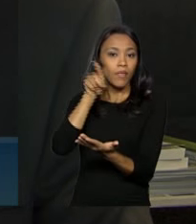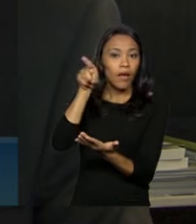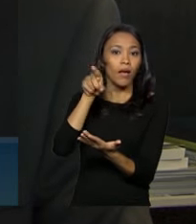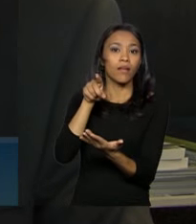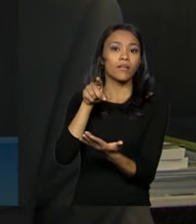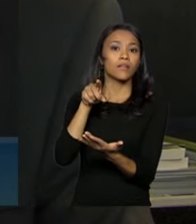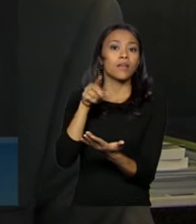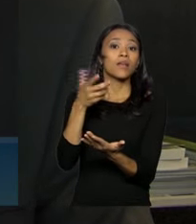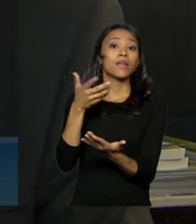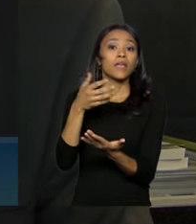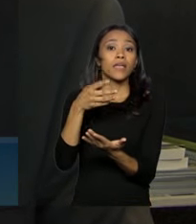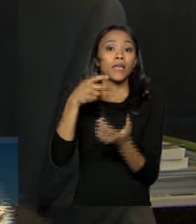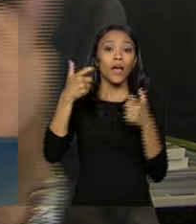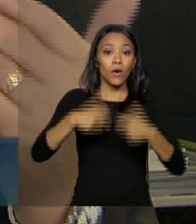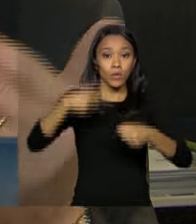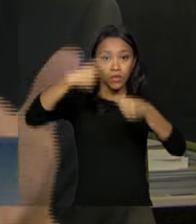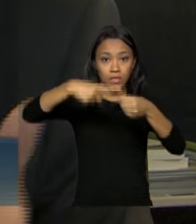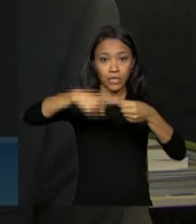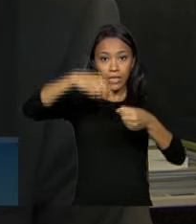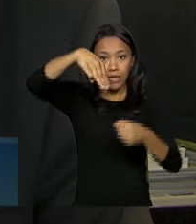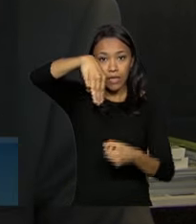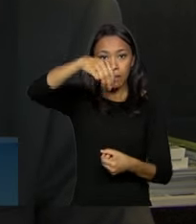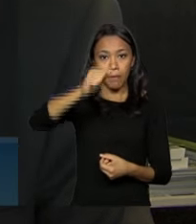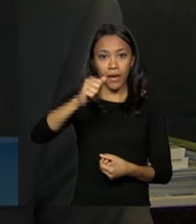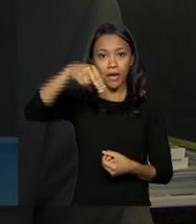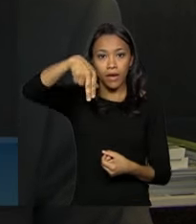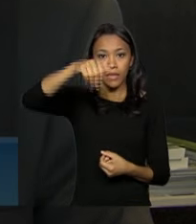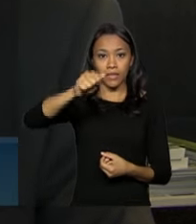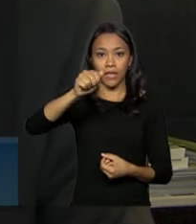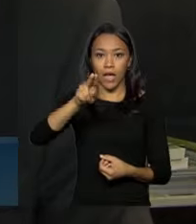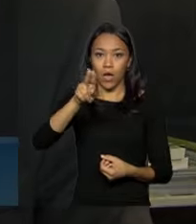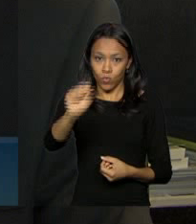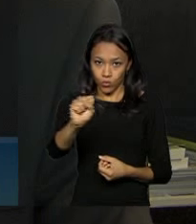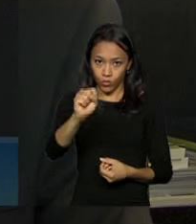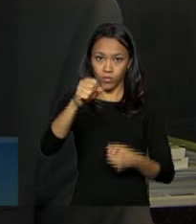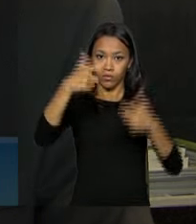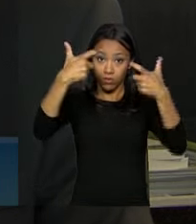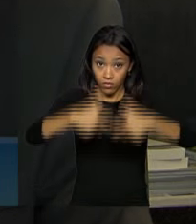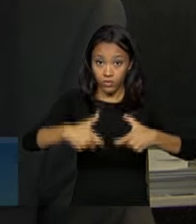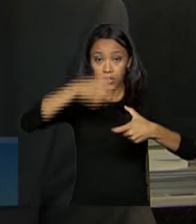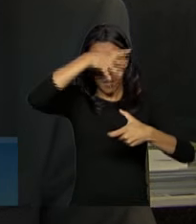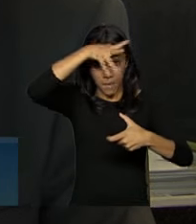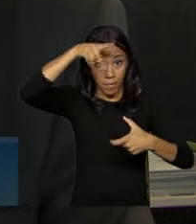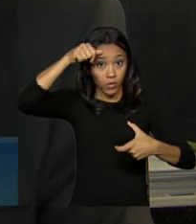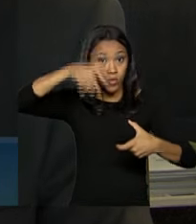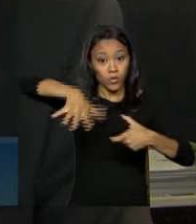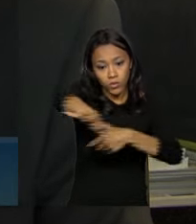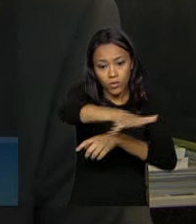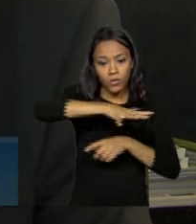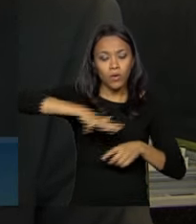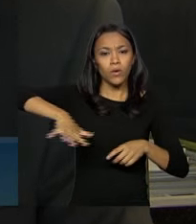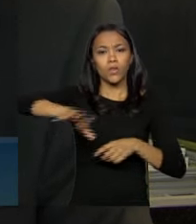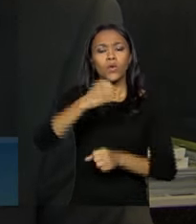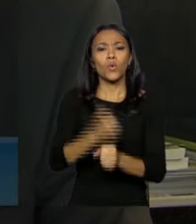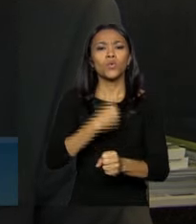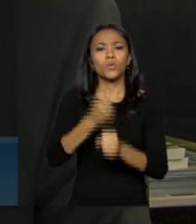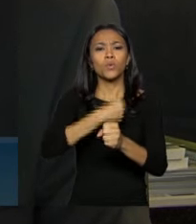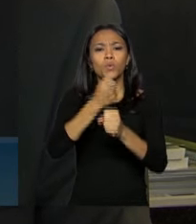em Manaus, na selva da Amazônia, uma torre